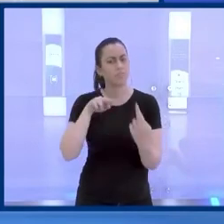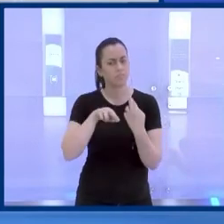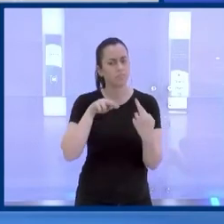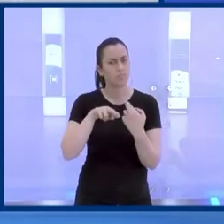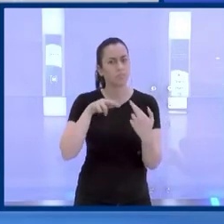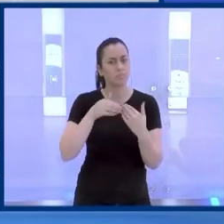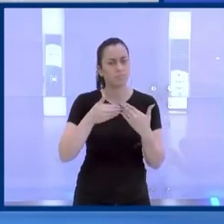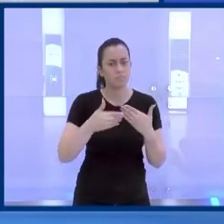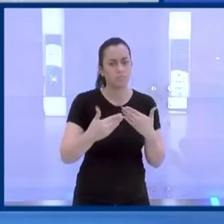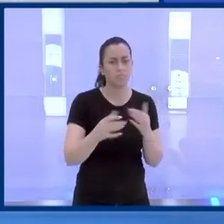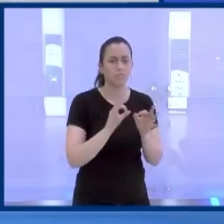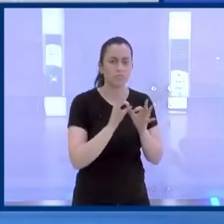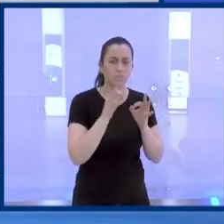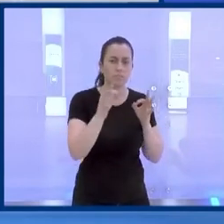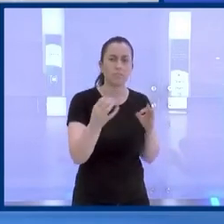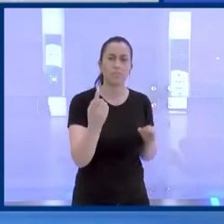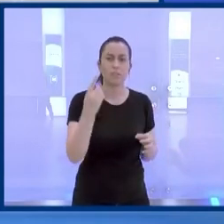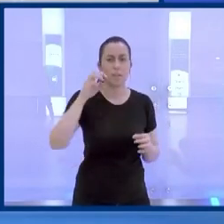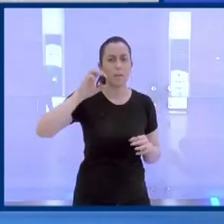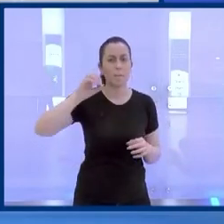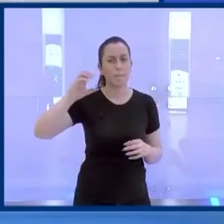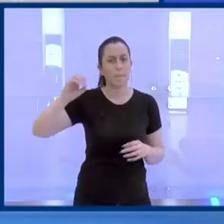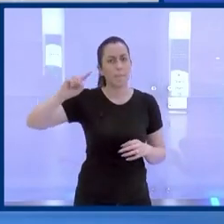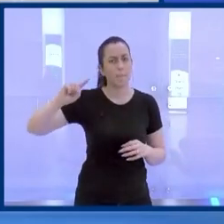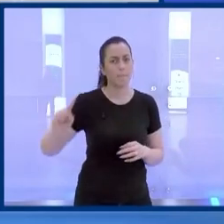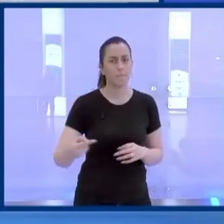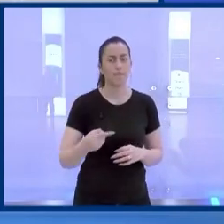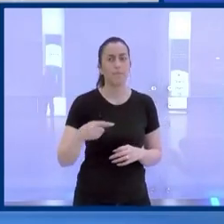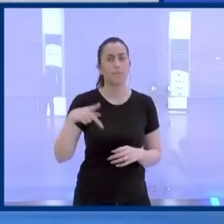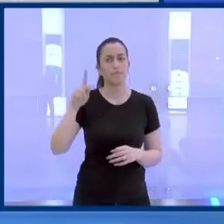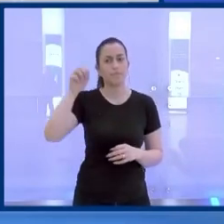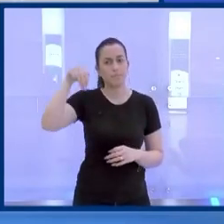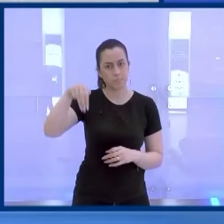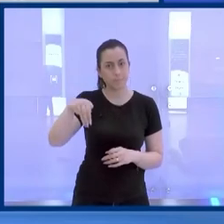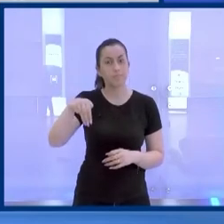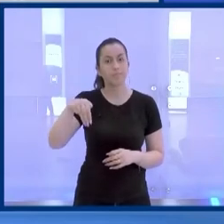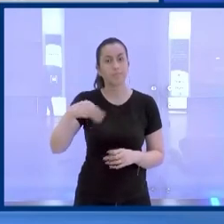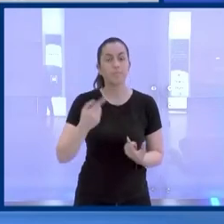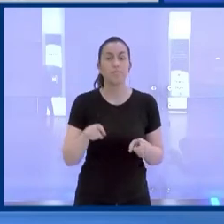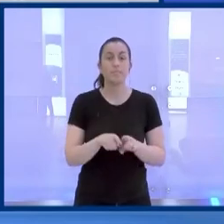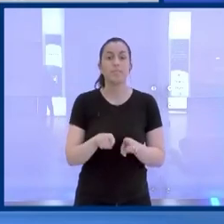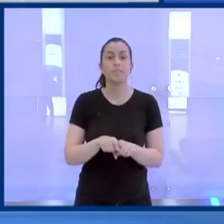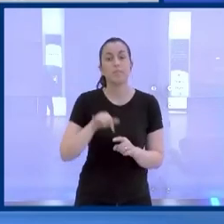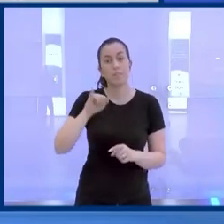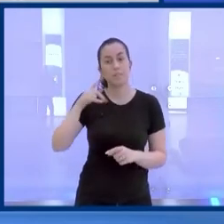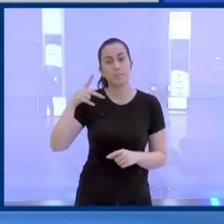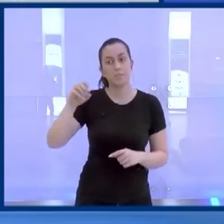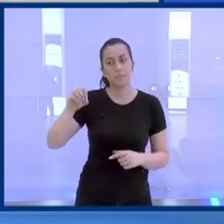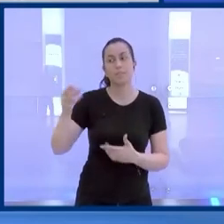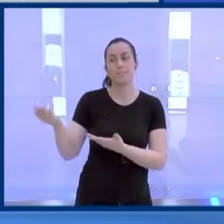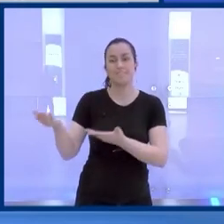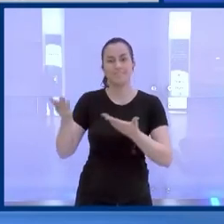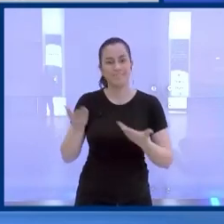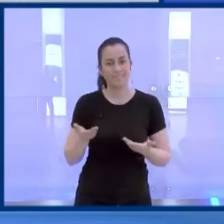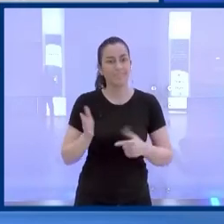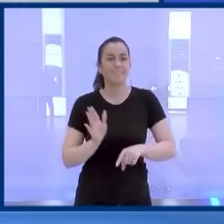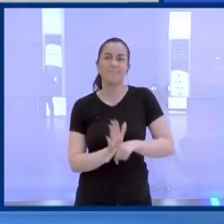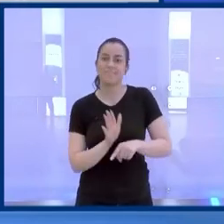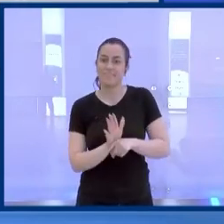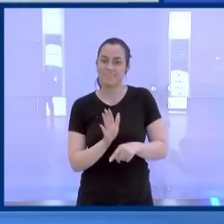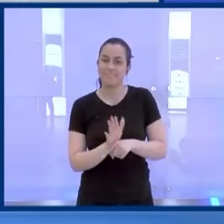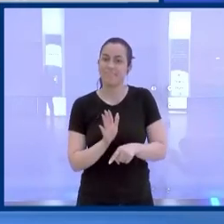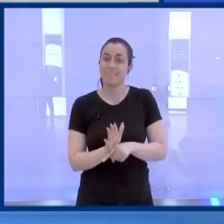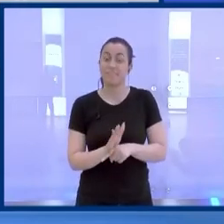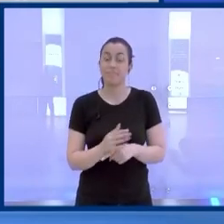1.000 quilômetros. Estamos apoiando também o IPO da Corsan, que será uma transformação do segmento, porque